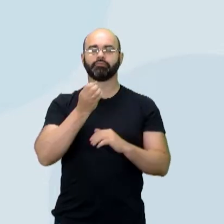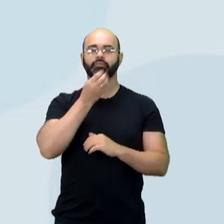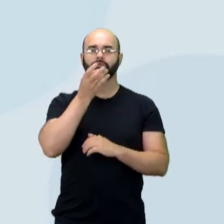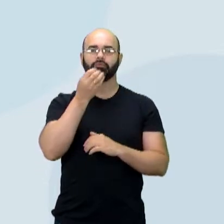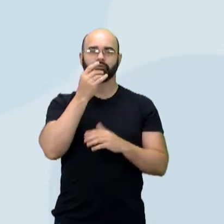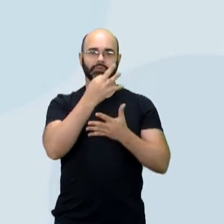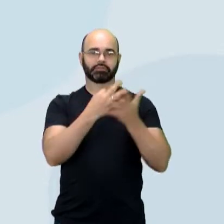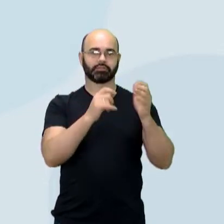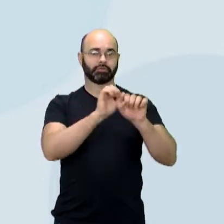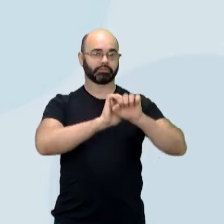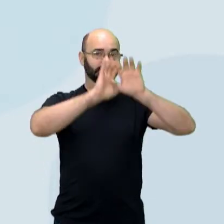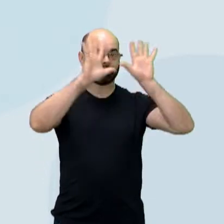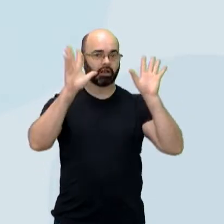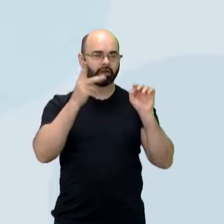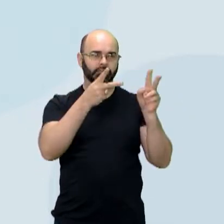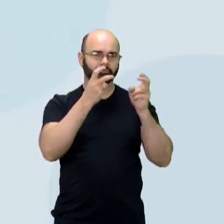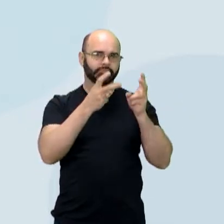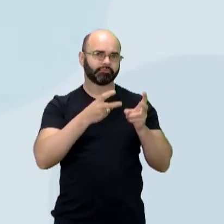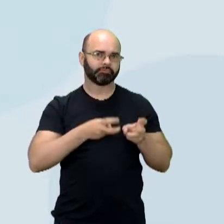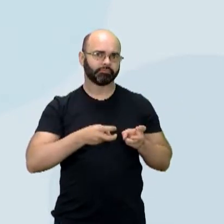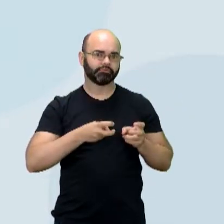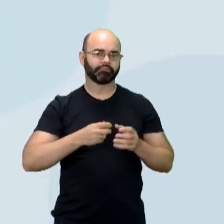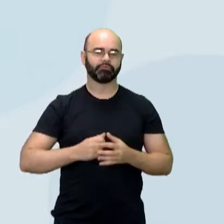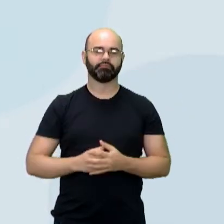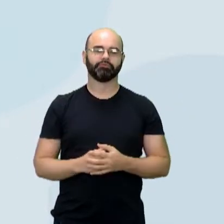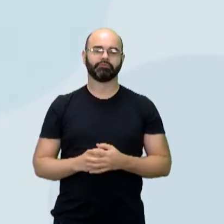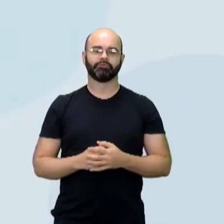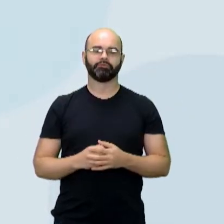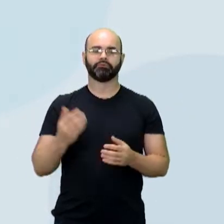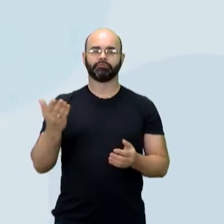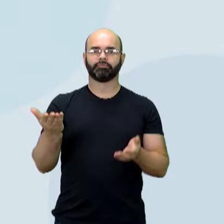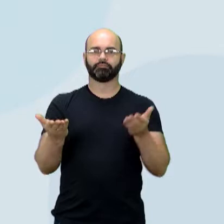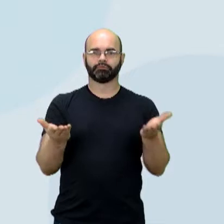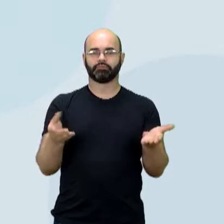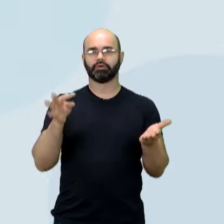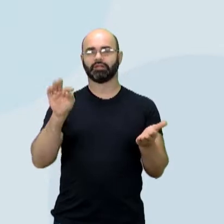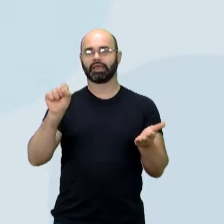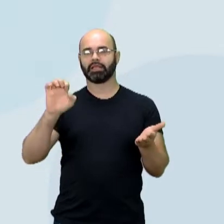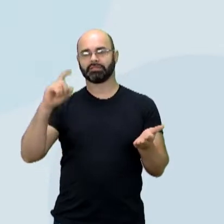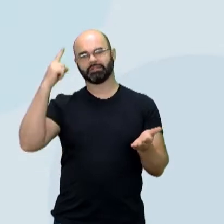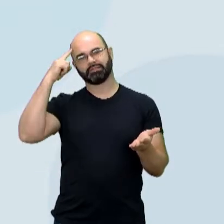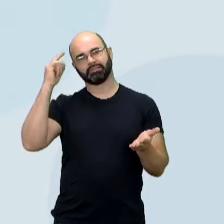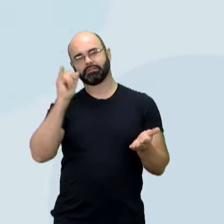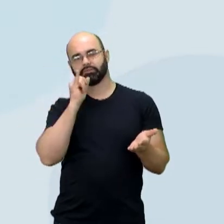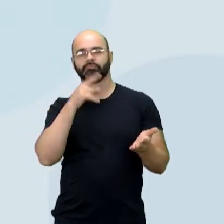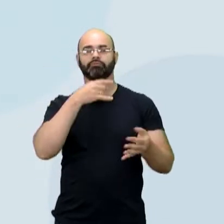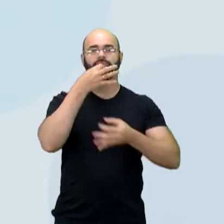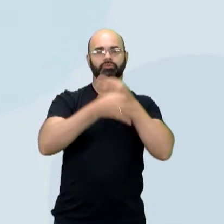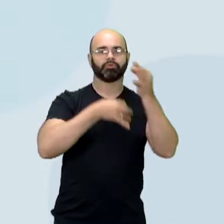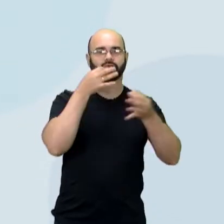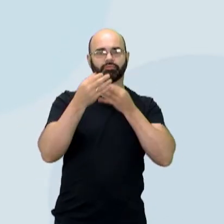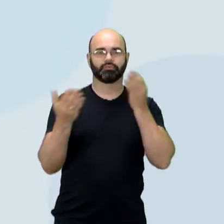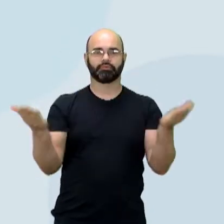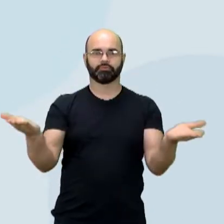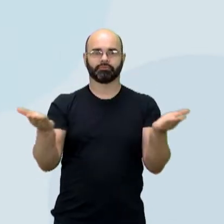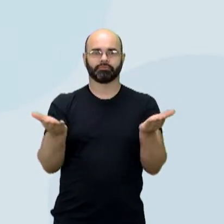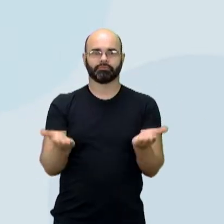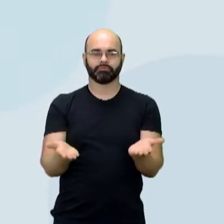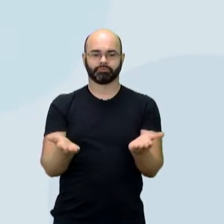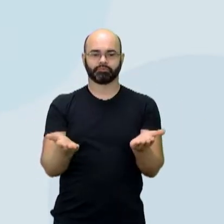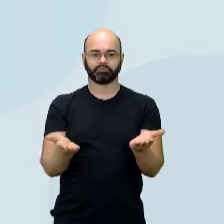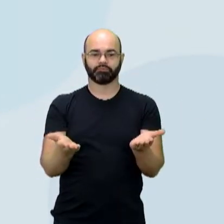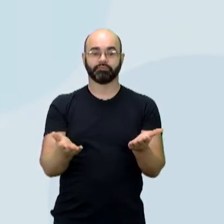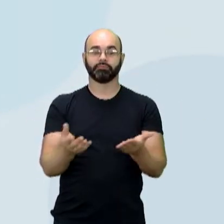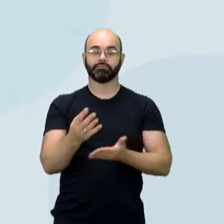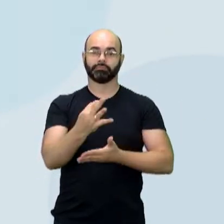em um texto. E estabelecer relação entre a tese e os argumentos oferecidos